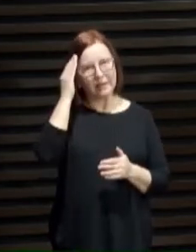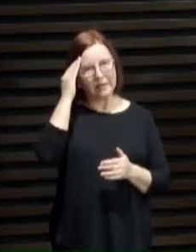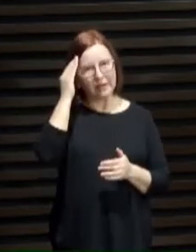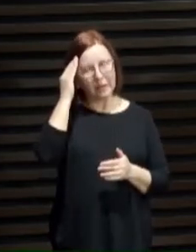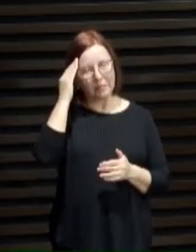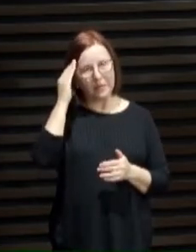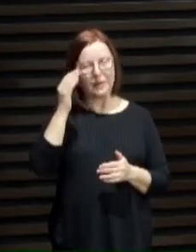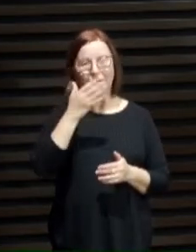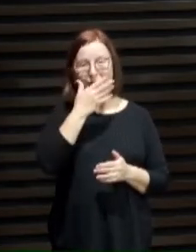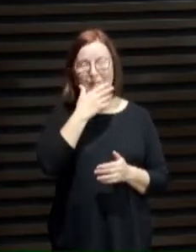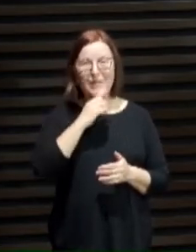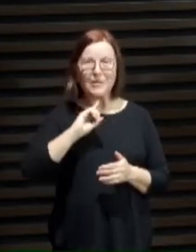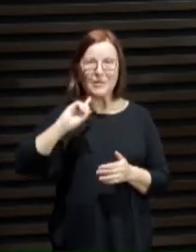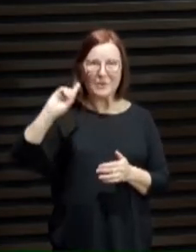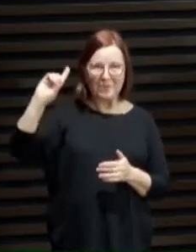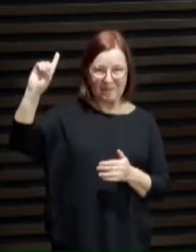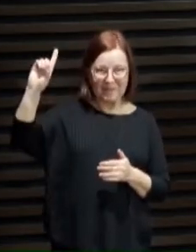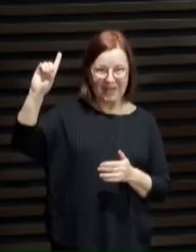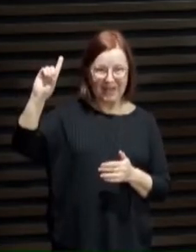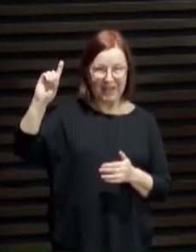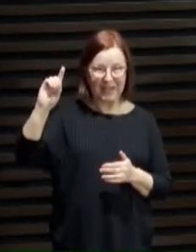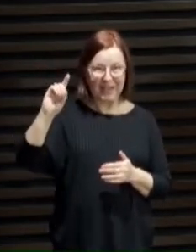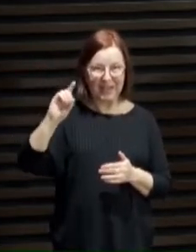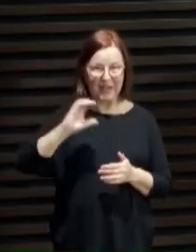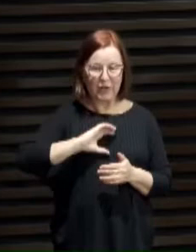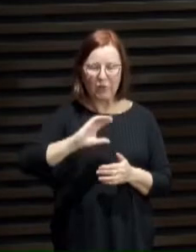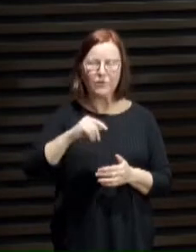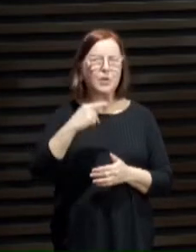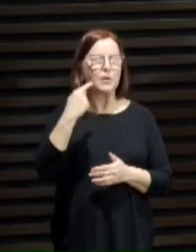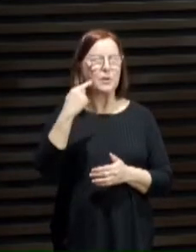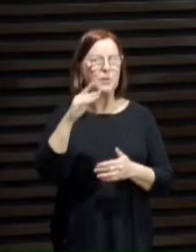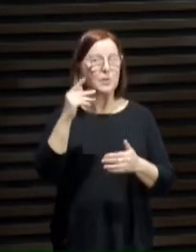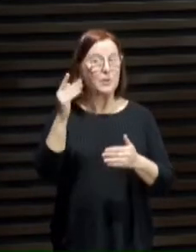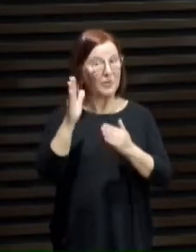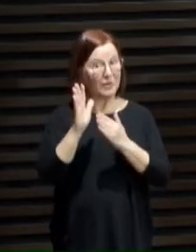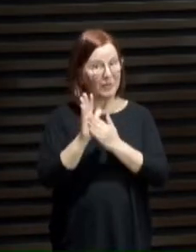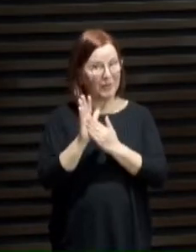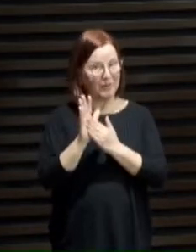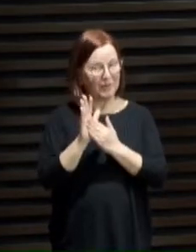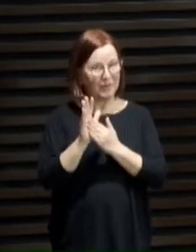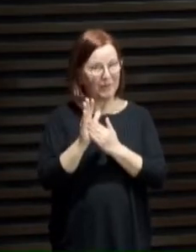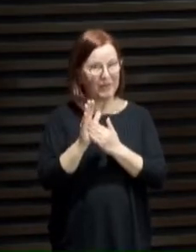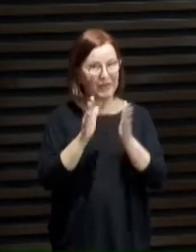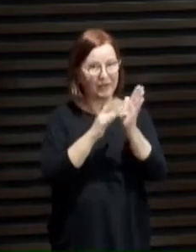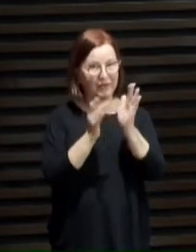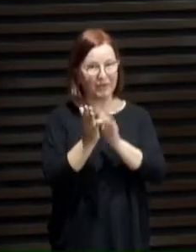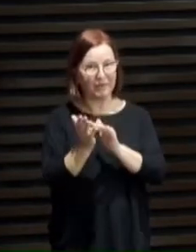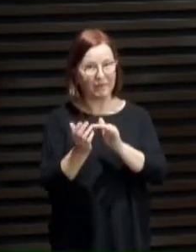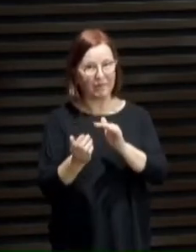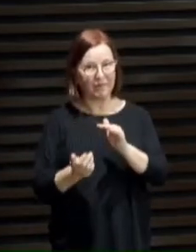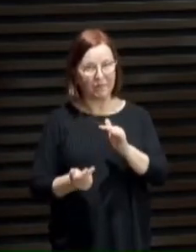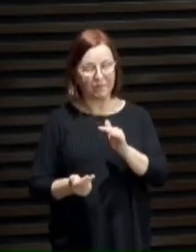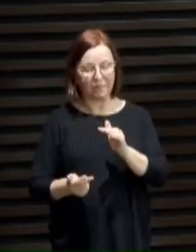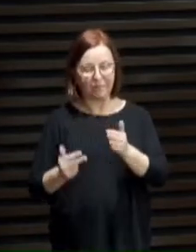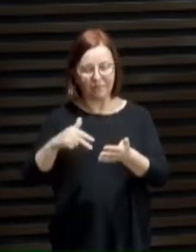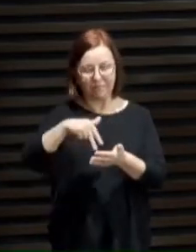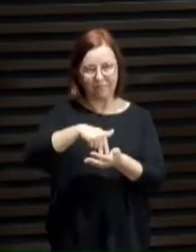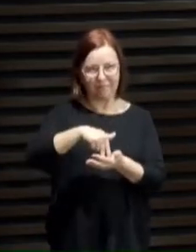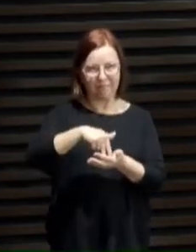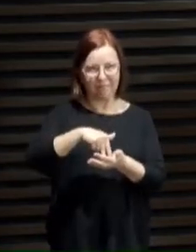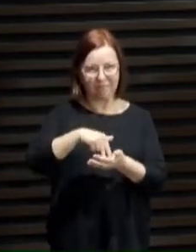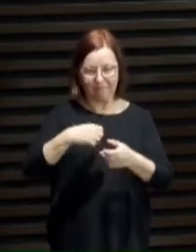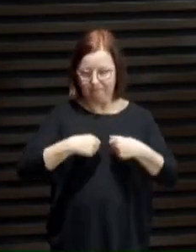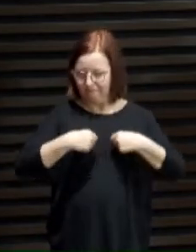que ele tinha vindo de Deus e voltava para Deus, levantou-se da ceia, tirou a vestimenta de cima, e pegando